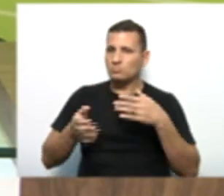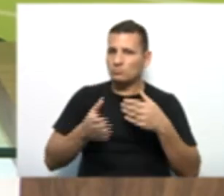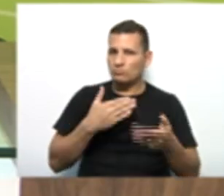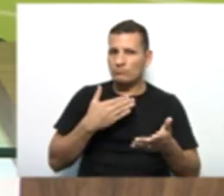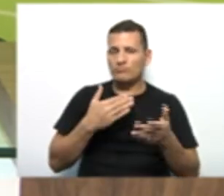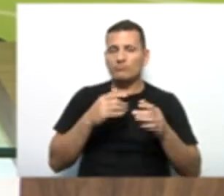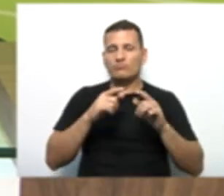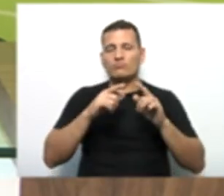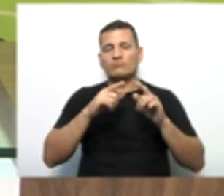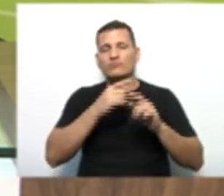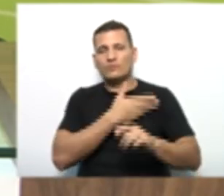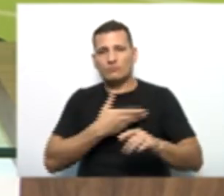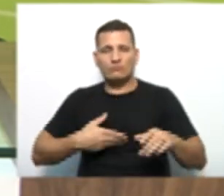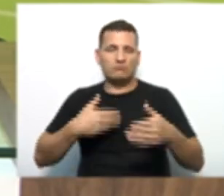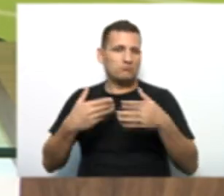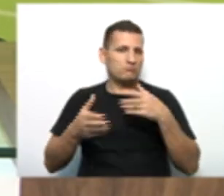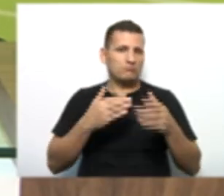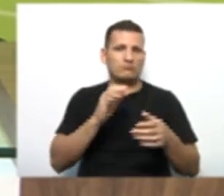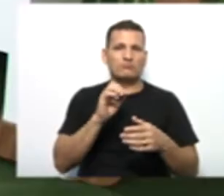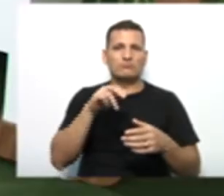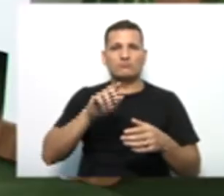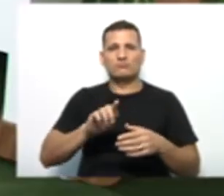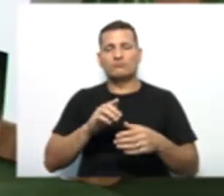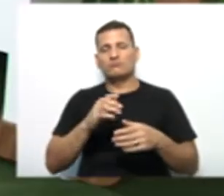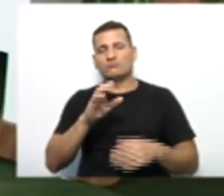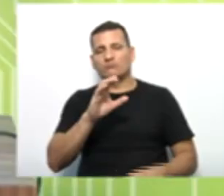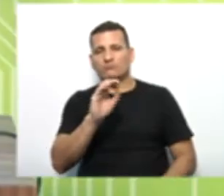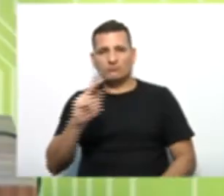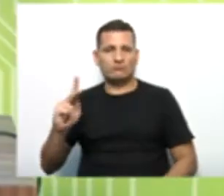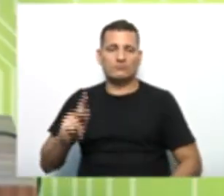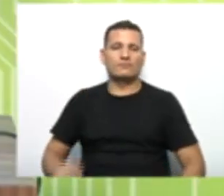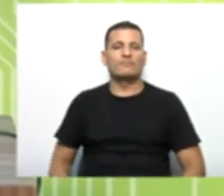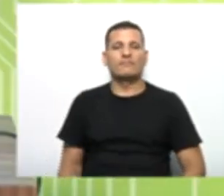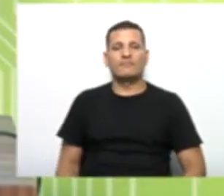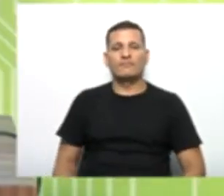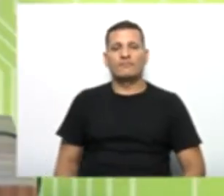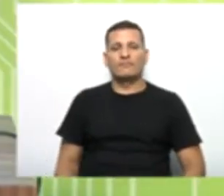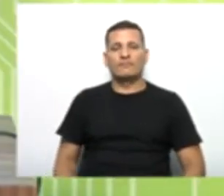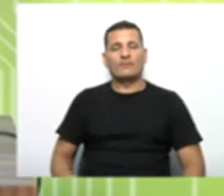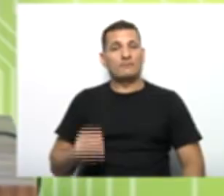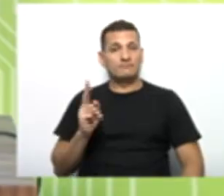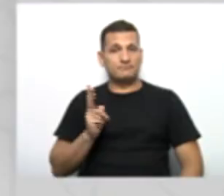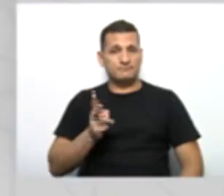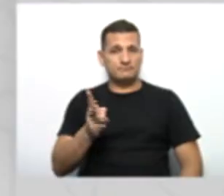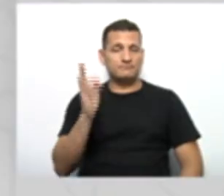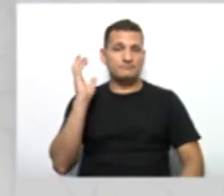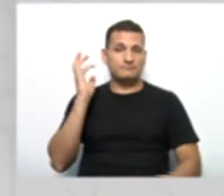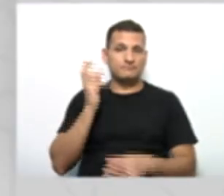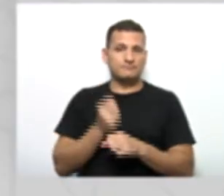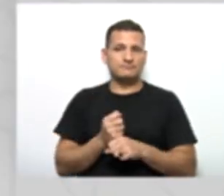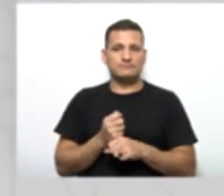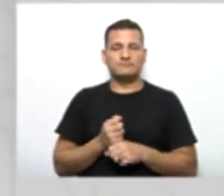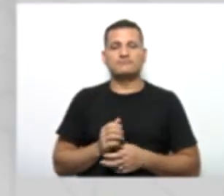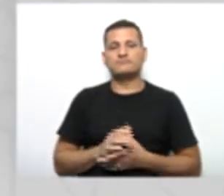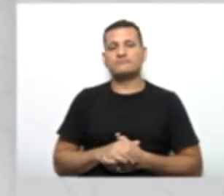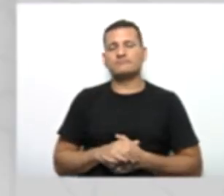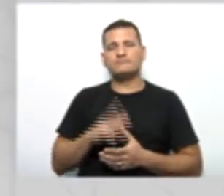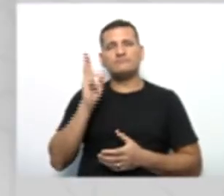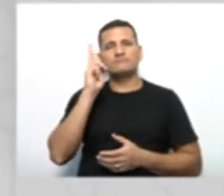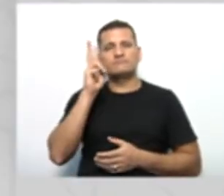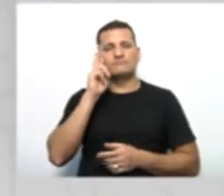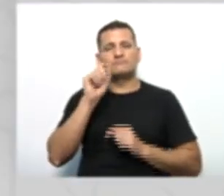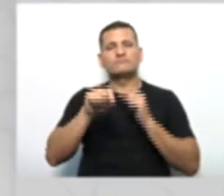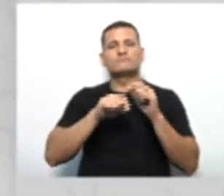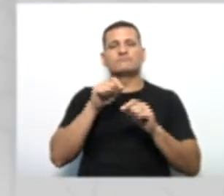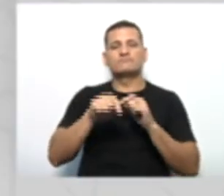público, cooperativo ou ONG. Muito bem, professor Cássio, obrigado. E continuando a nossa revisão, vamos lembrar o que nós